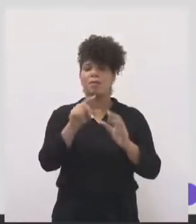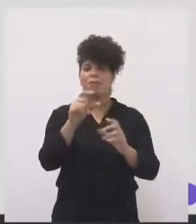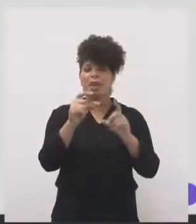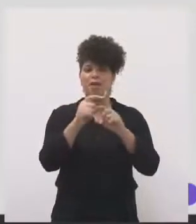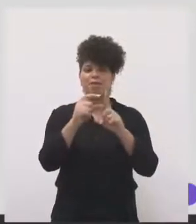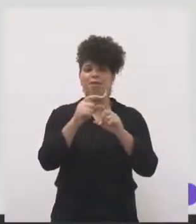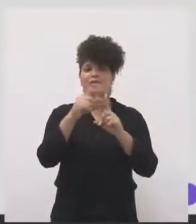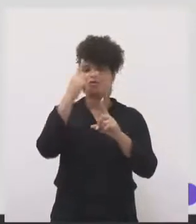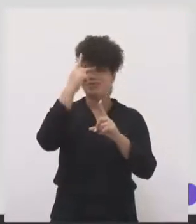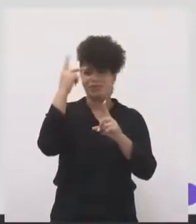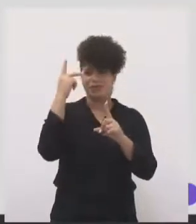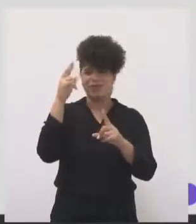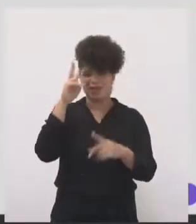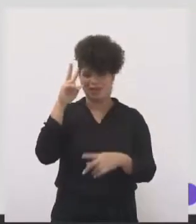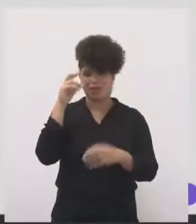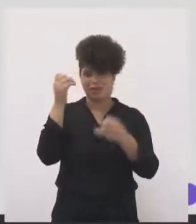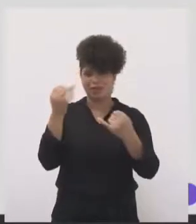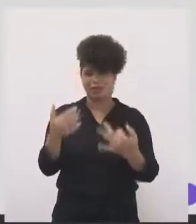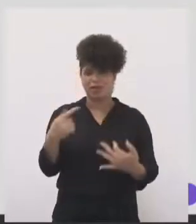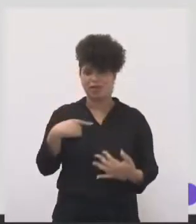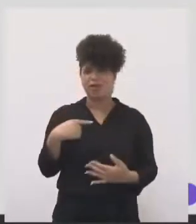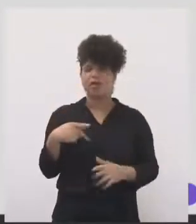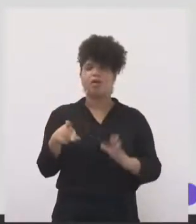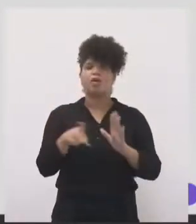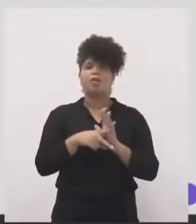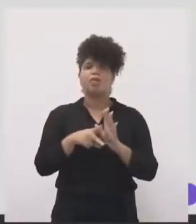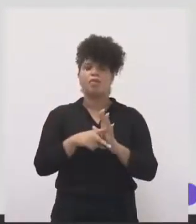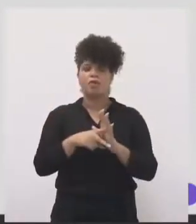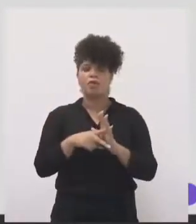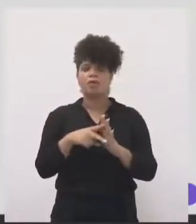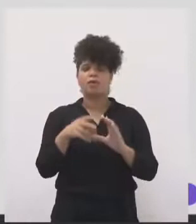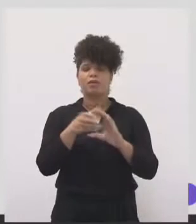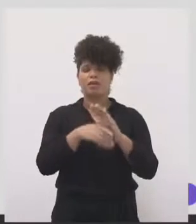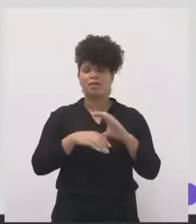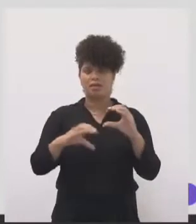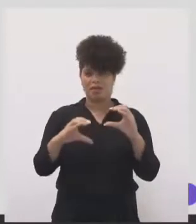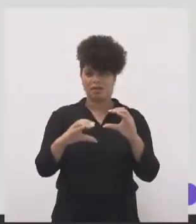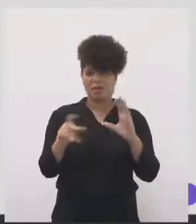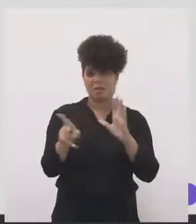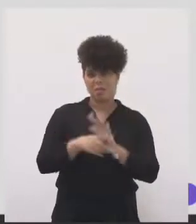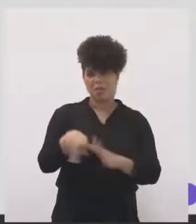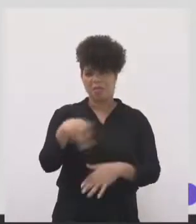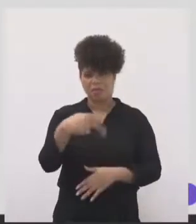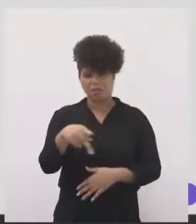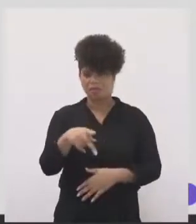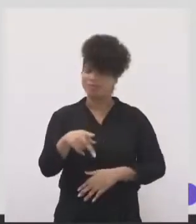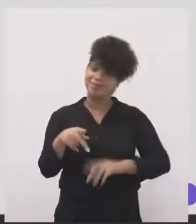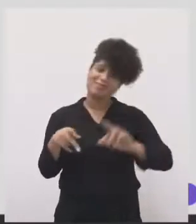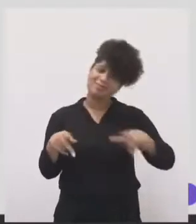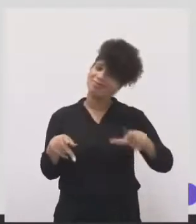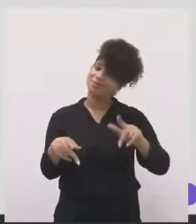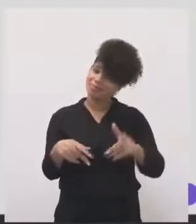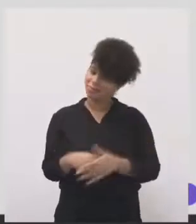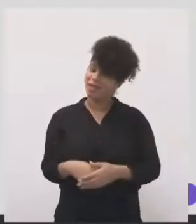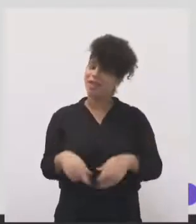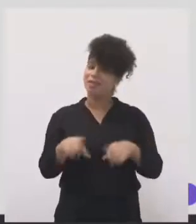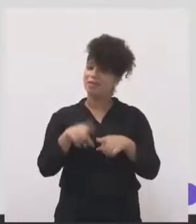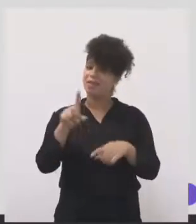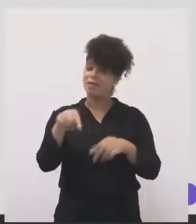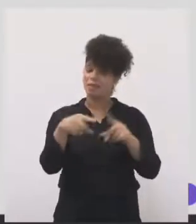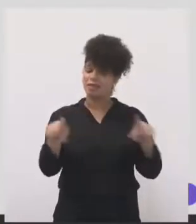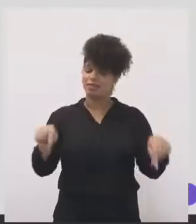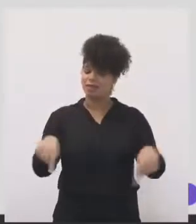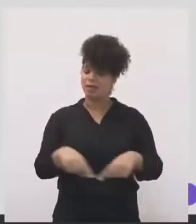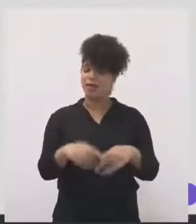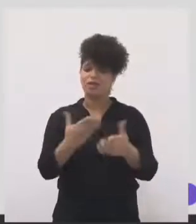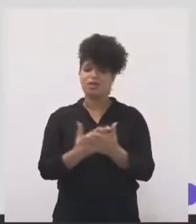Porque lembra que eu falei, a conta Canva para educação não é só para você, professor. Ela é para você e para a sua sala de aula